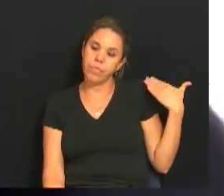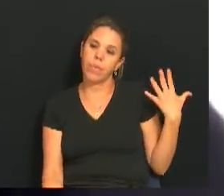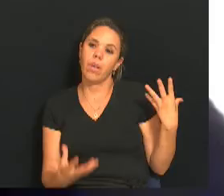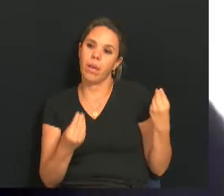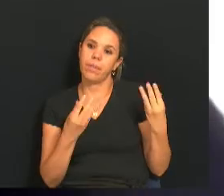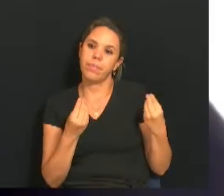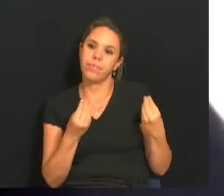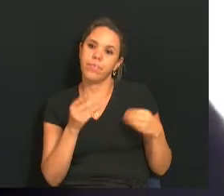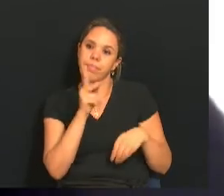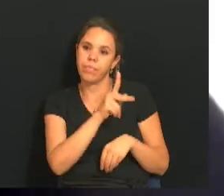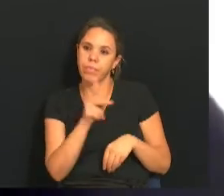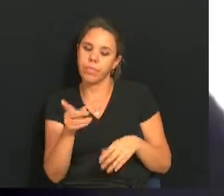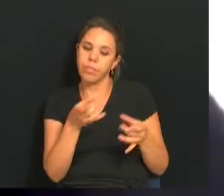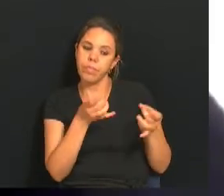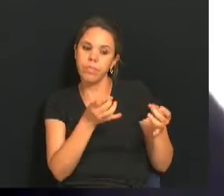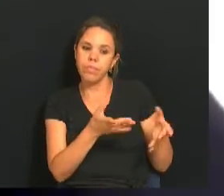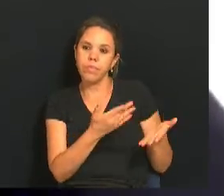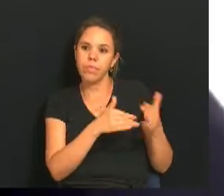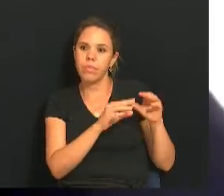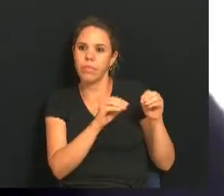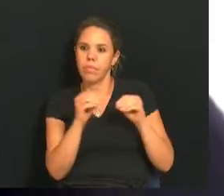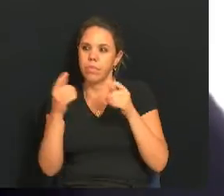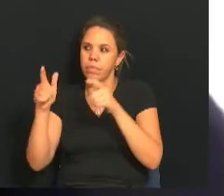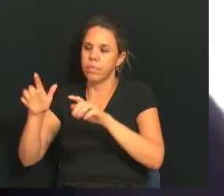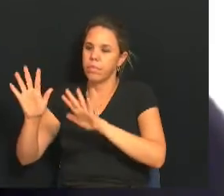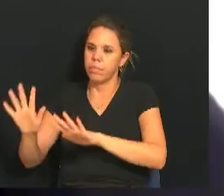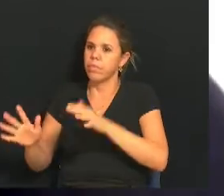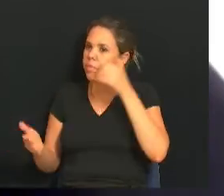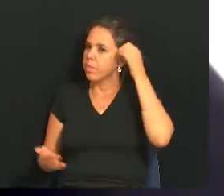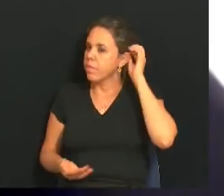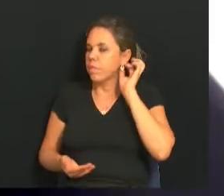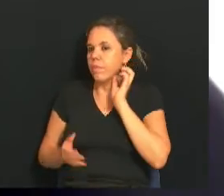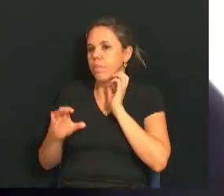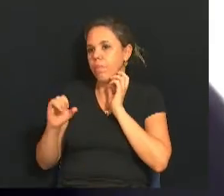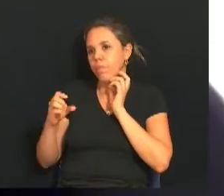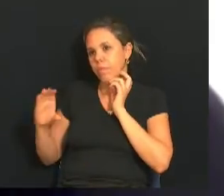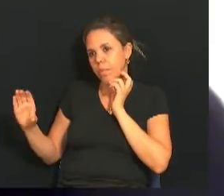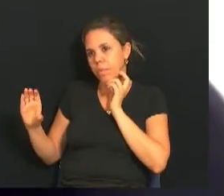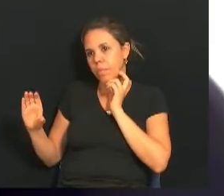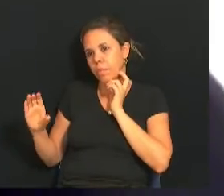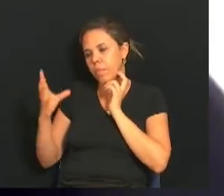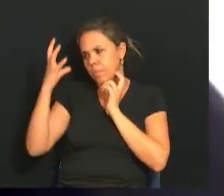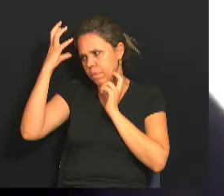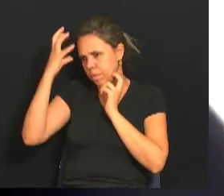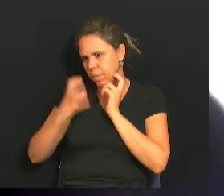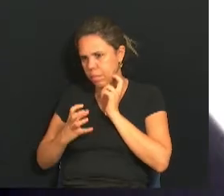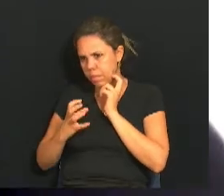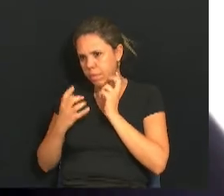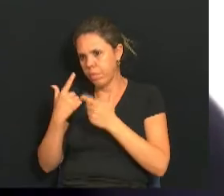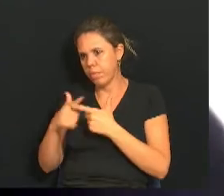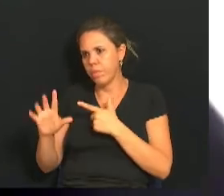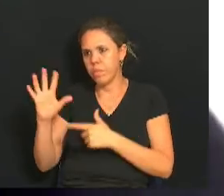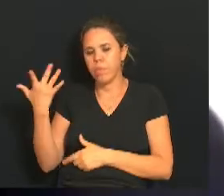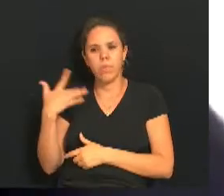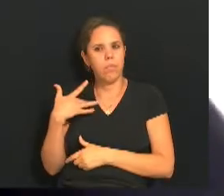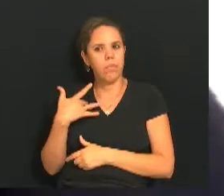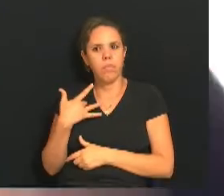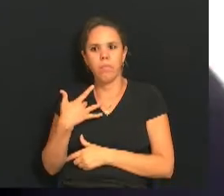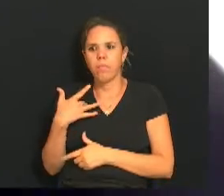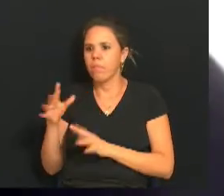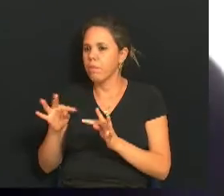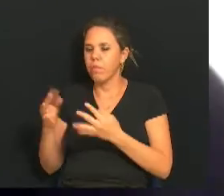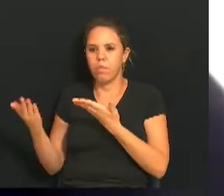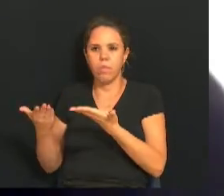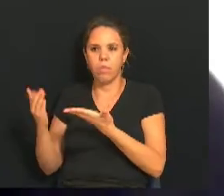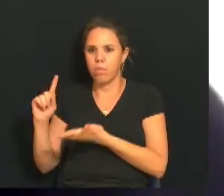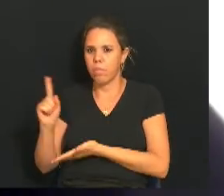professores lá da época do CAIC, aquilo ali foi muito sério. E a gente não deu tratamento para aquilo.